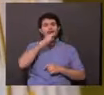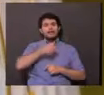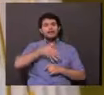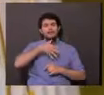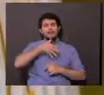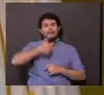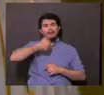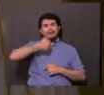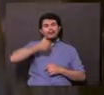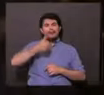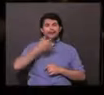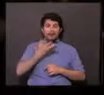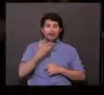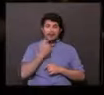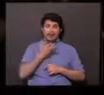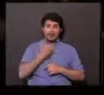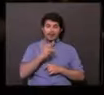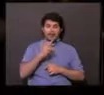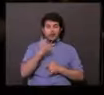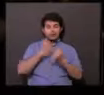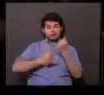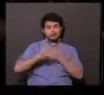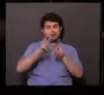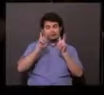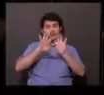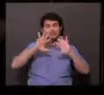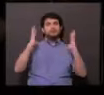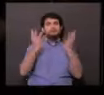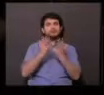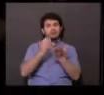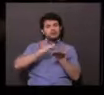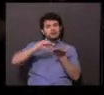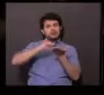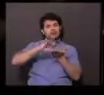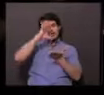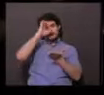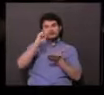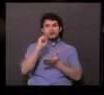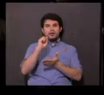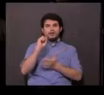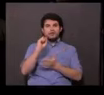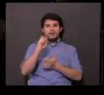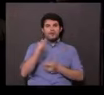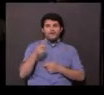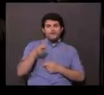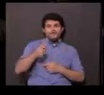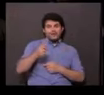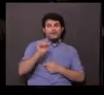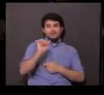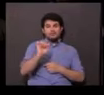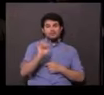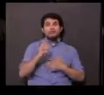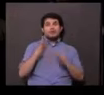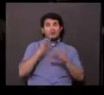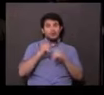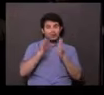Edgar Penha Parra, substituto para os assuntos gerais da Secretaria de Estado do Vaticano. Peço a todos os que